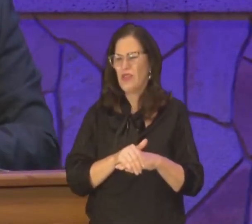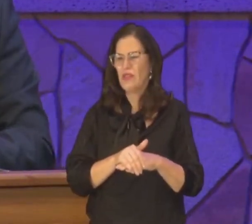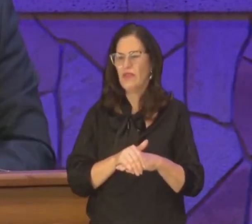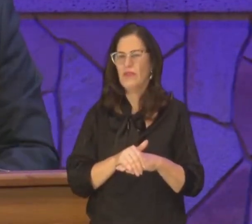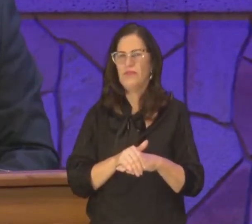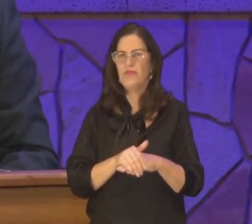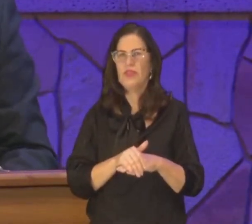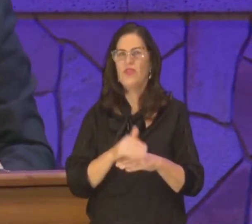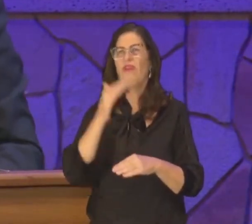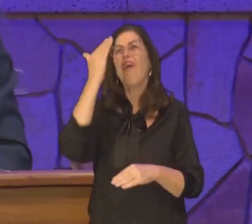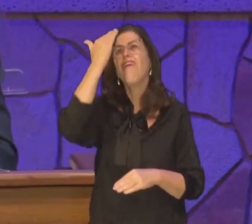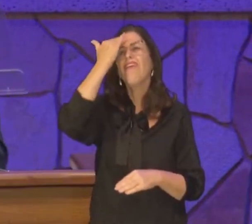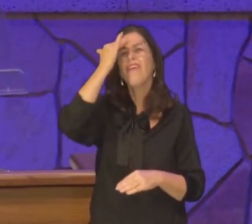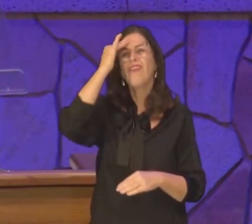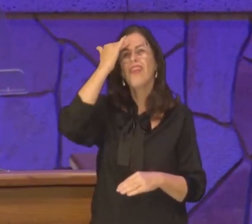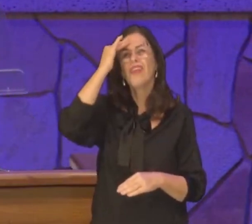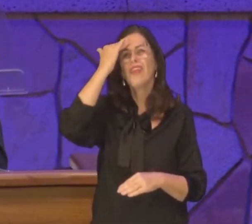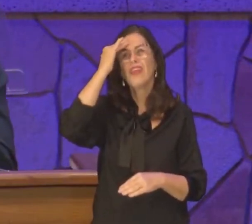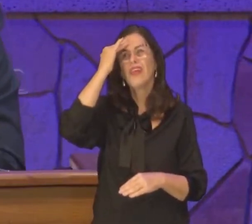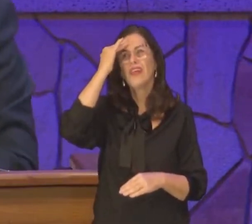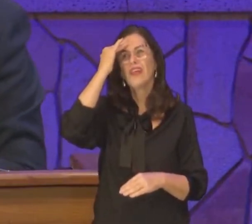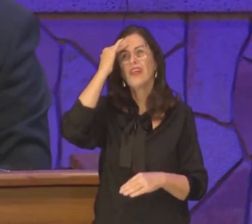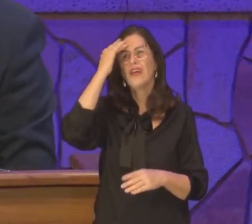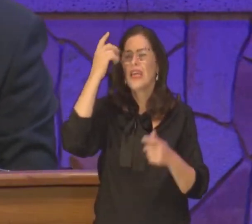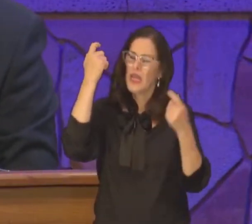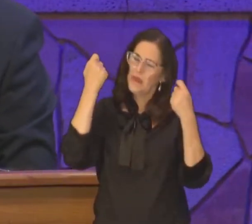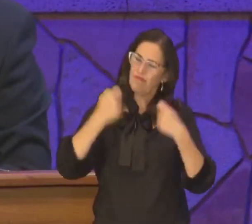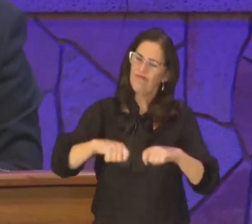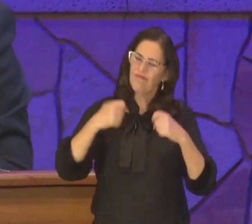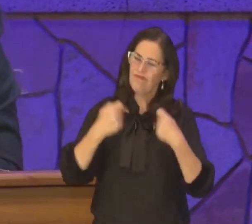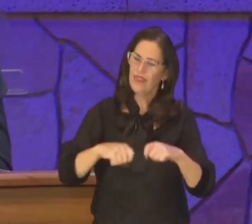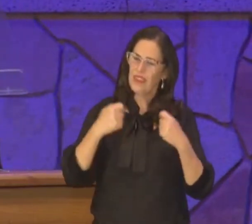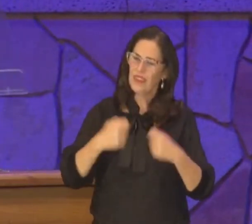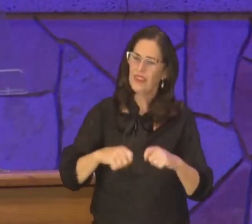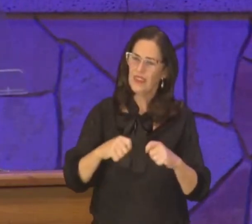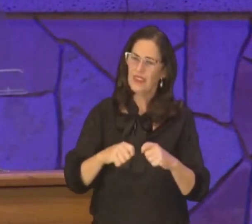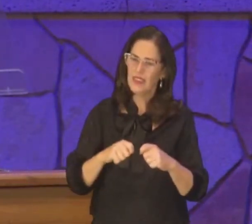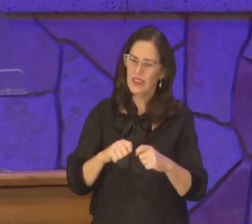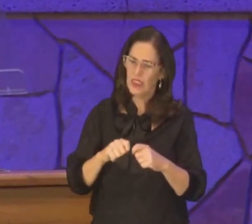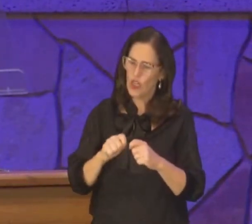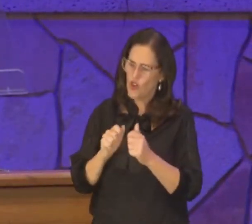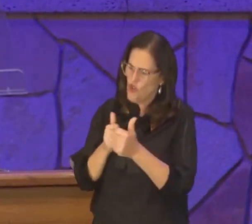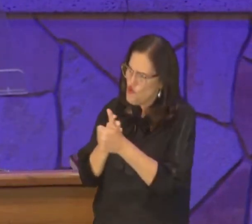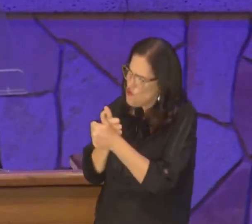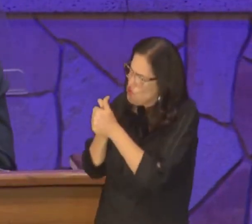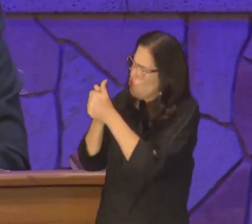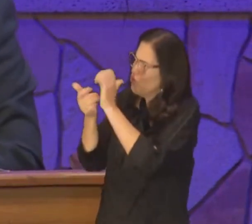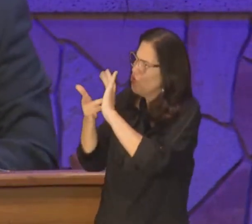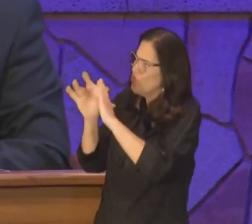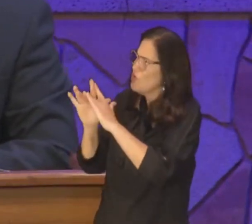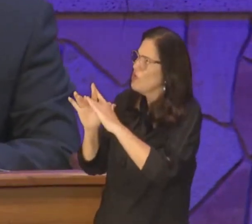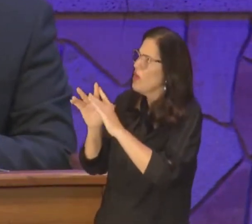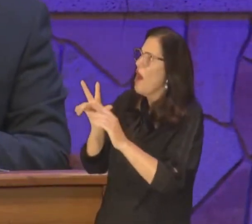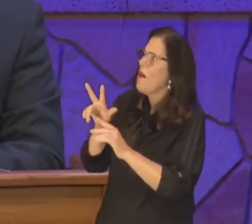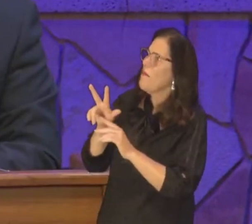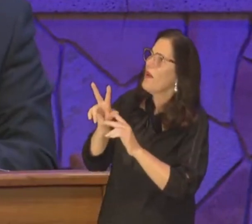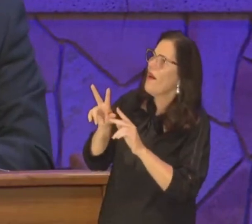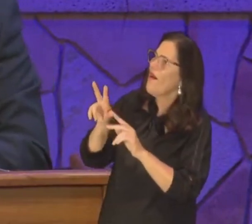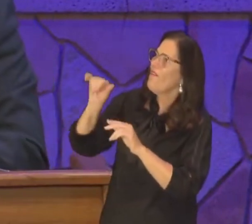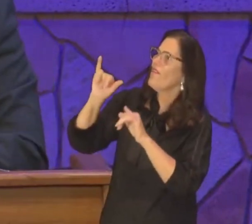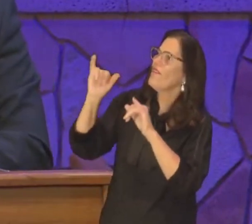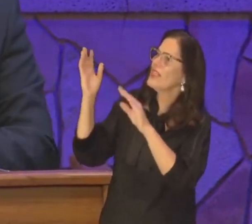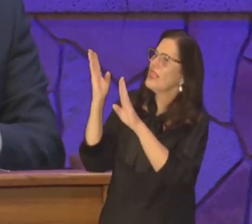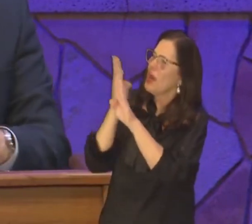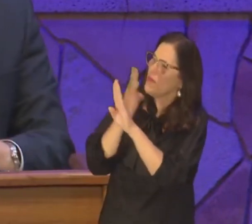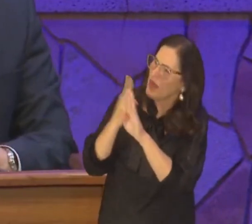de reconhecer que eles precisavam estarem aos pés da cruz para vencer a